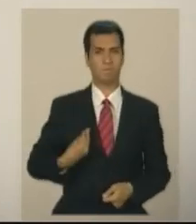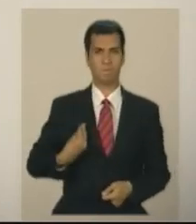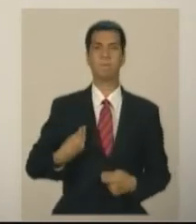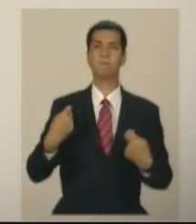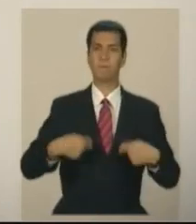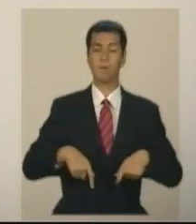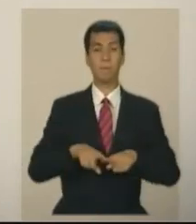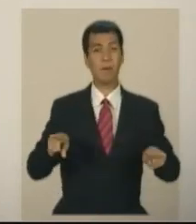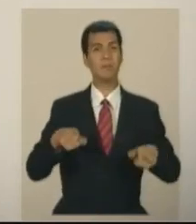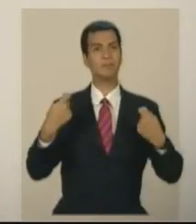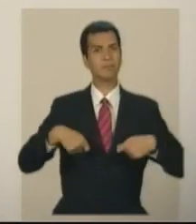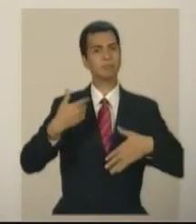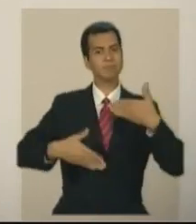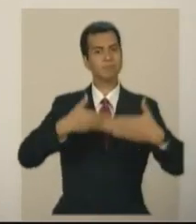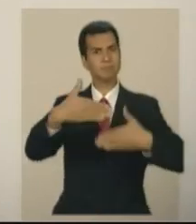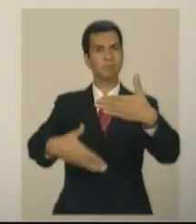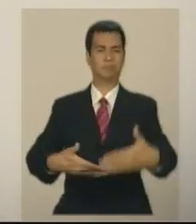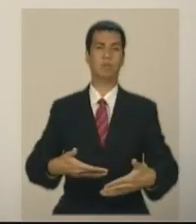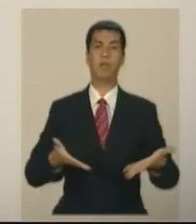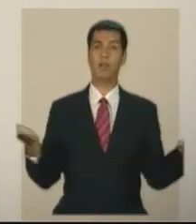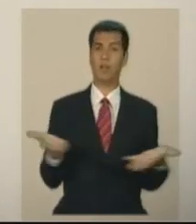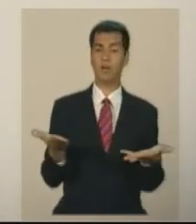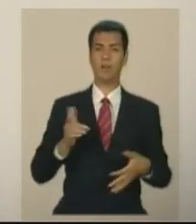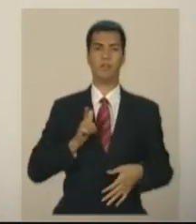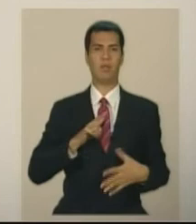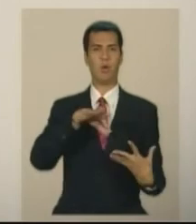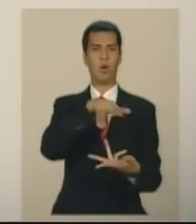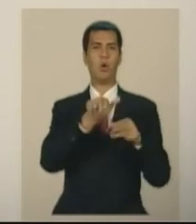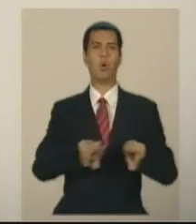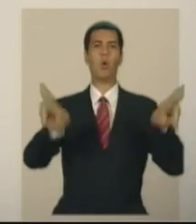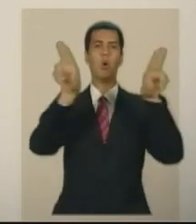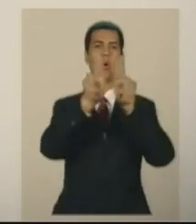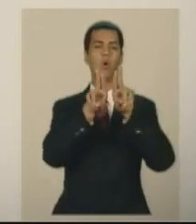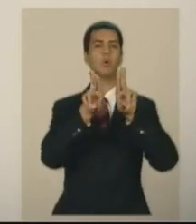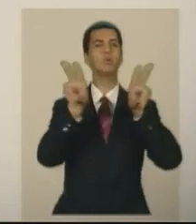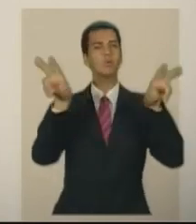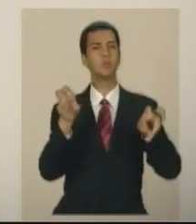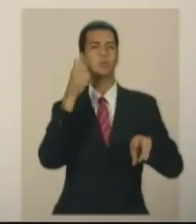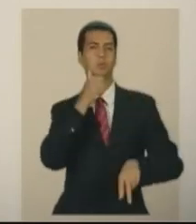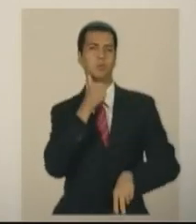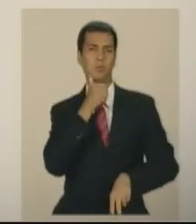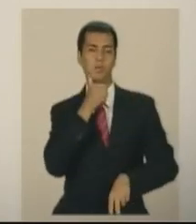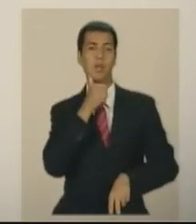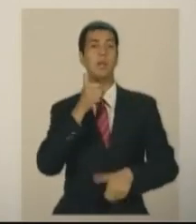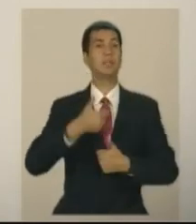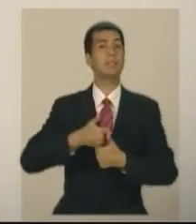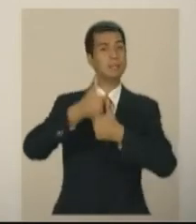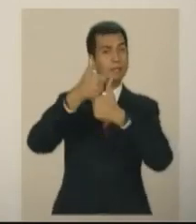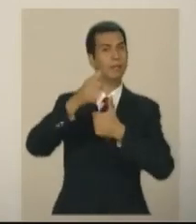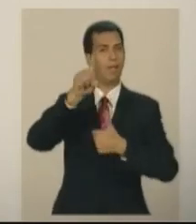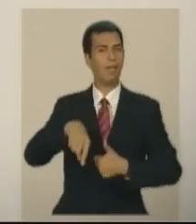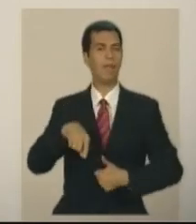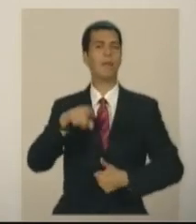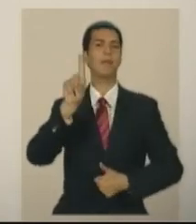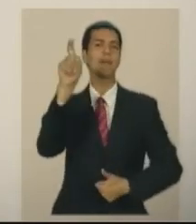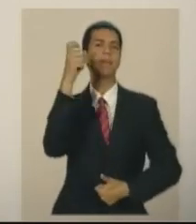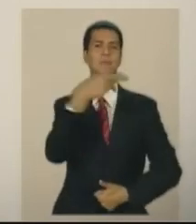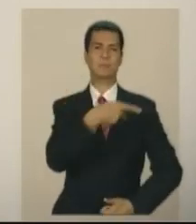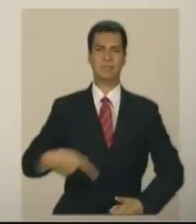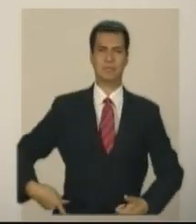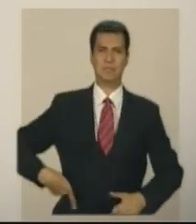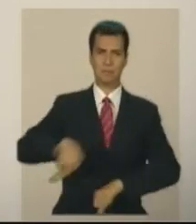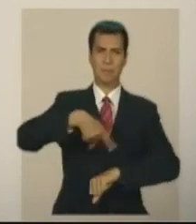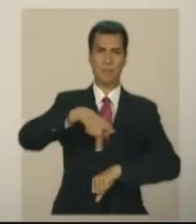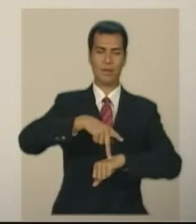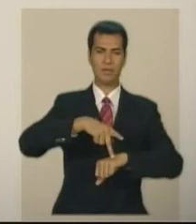o que avançar a ONU mulheres liderada pela ex-presidente o Chile Michelle bachelet é um passo